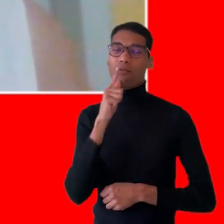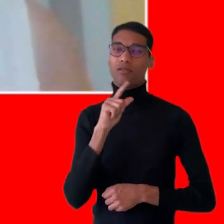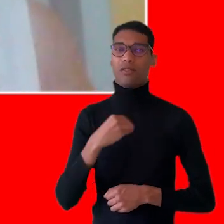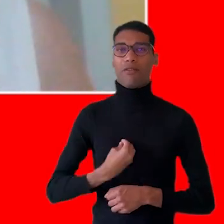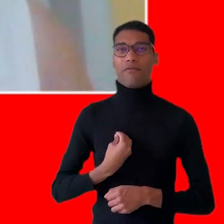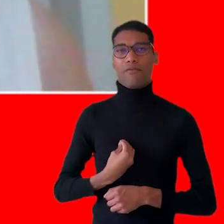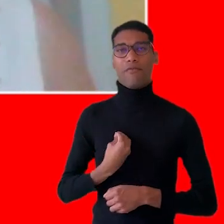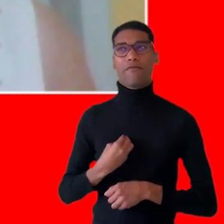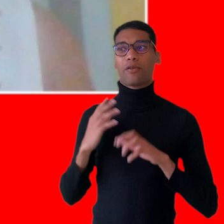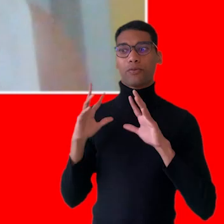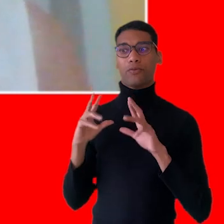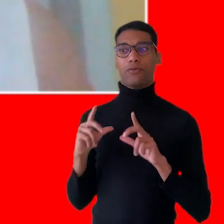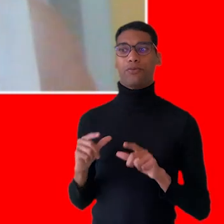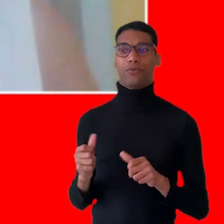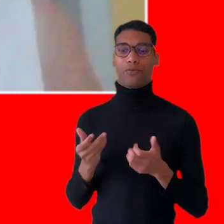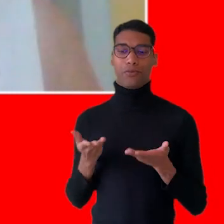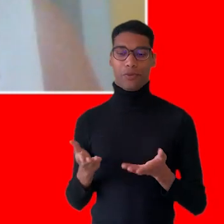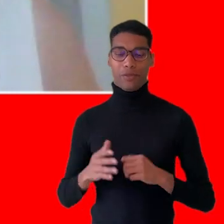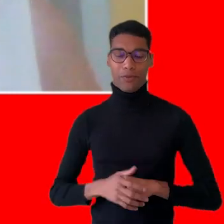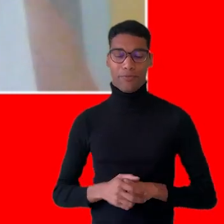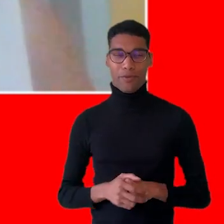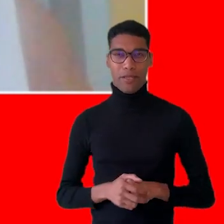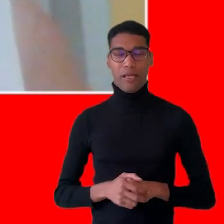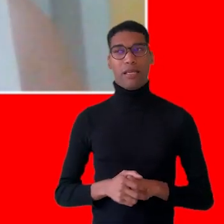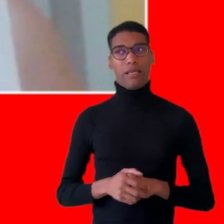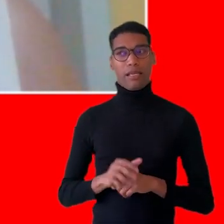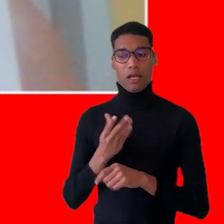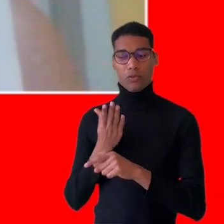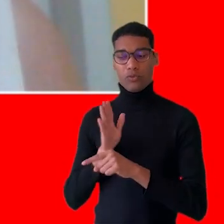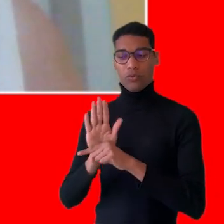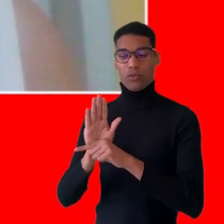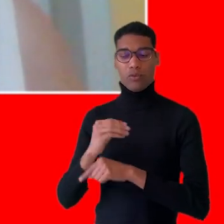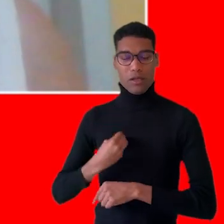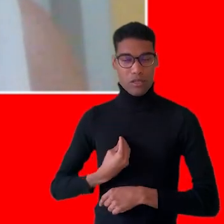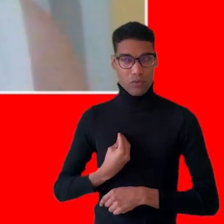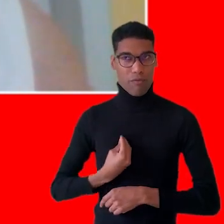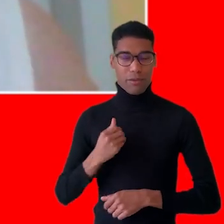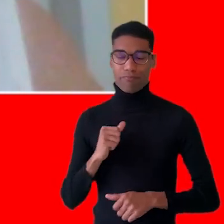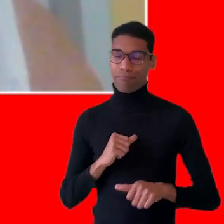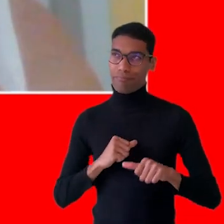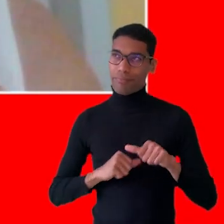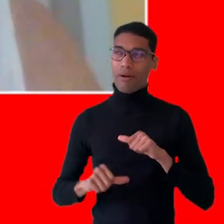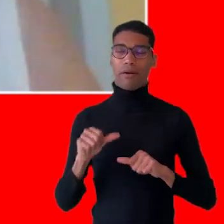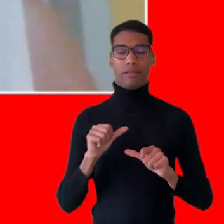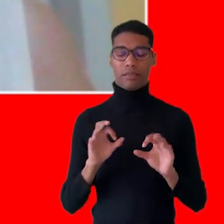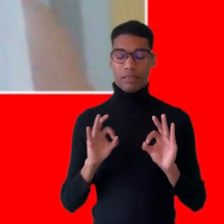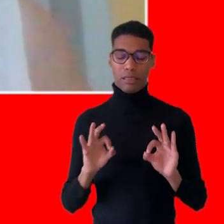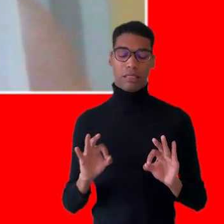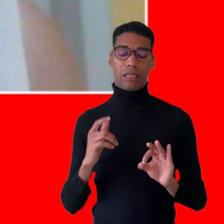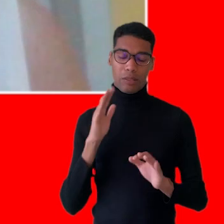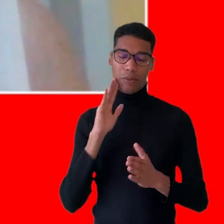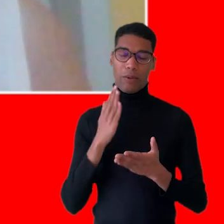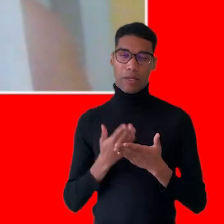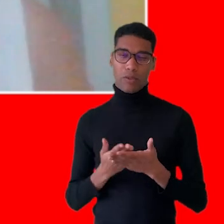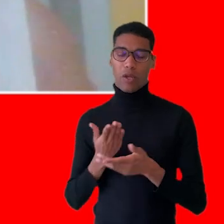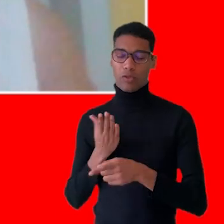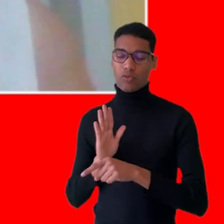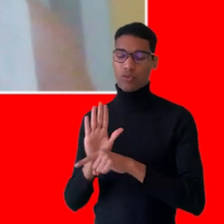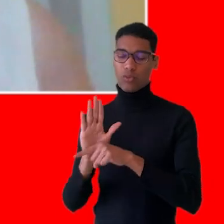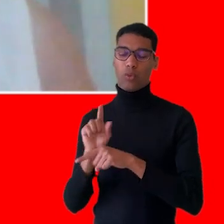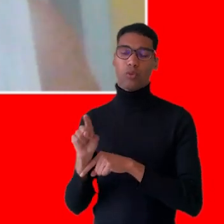né? E o quanto tudo isso foi transformador na sua vida, acredito, Flávia, né? Contribuiu tanto para a